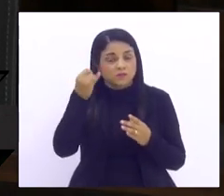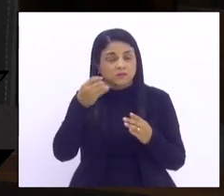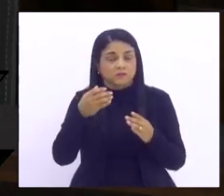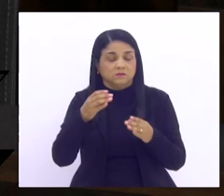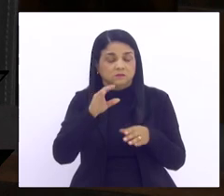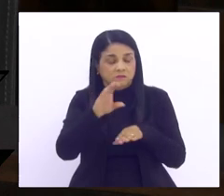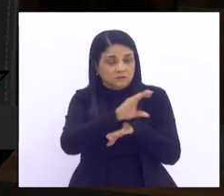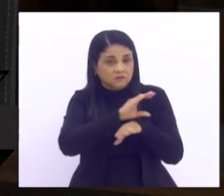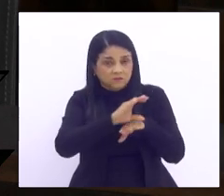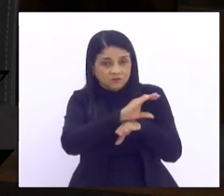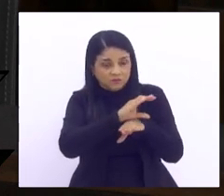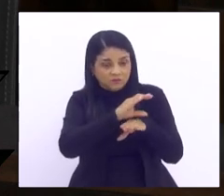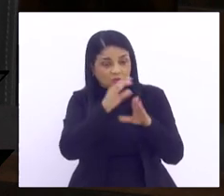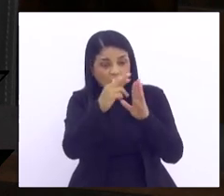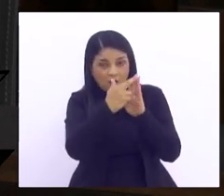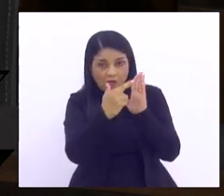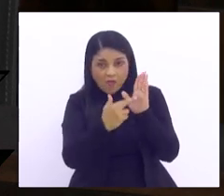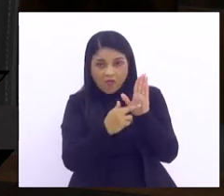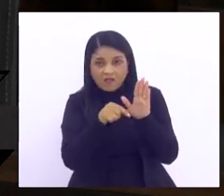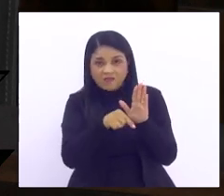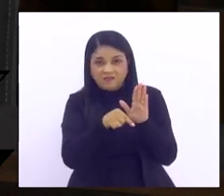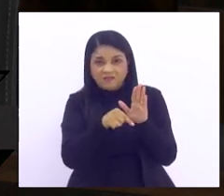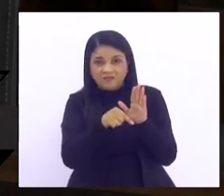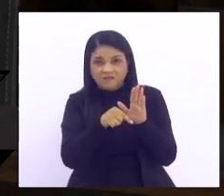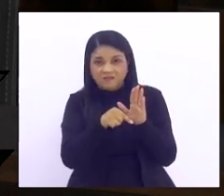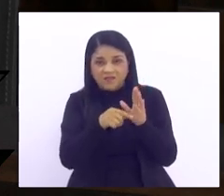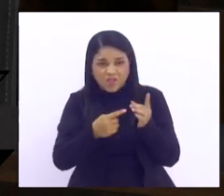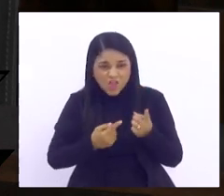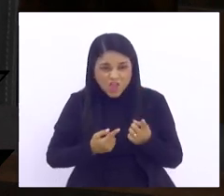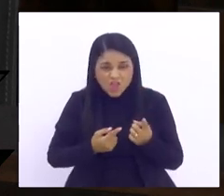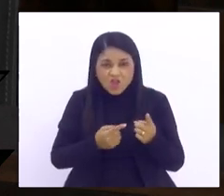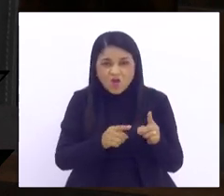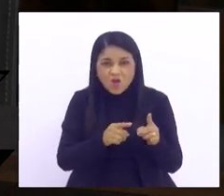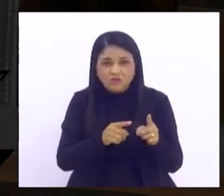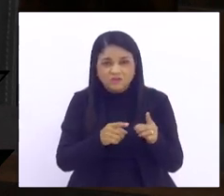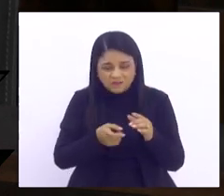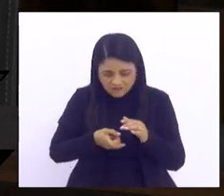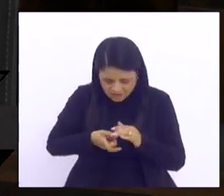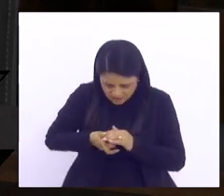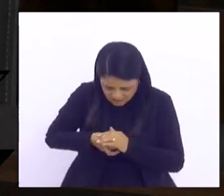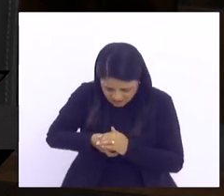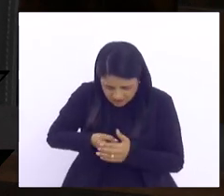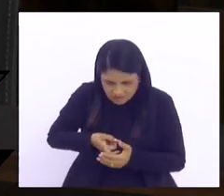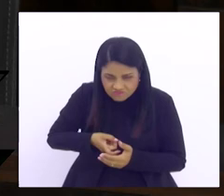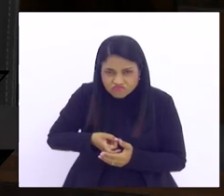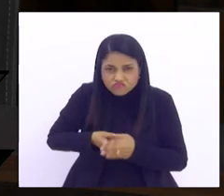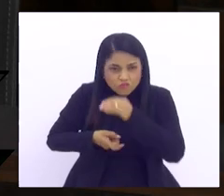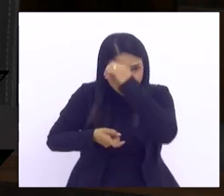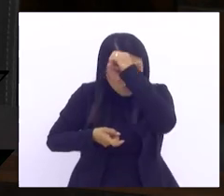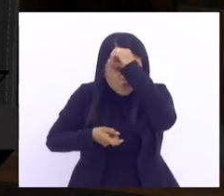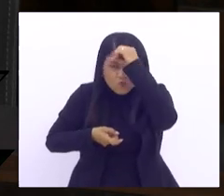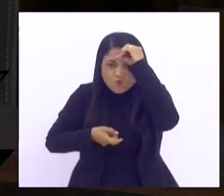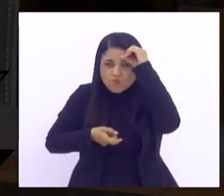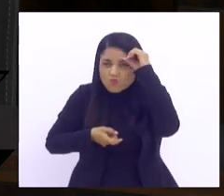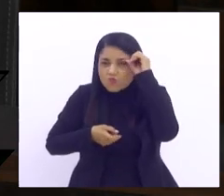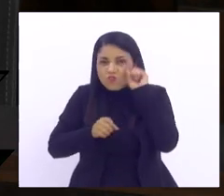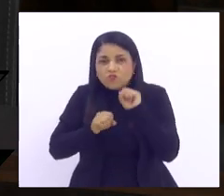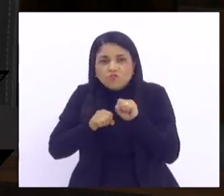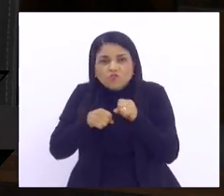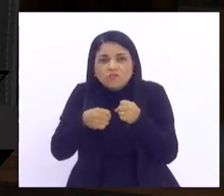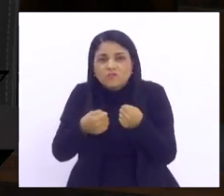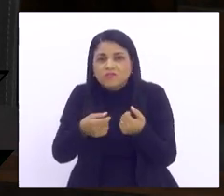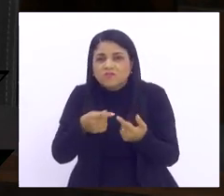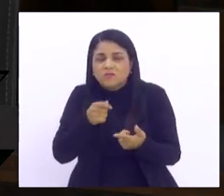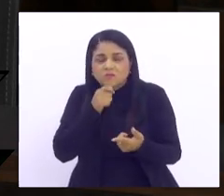para realizar uma tortura contra um ser humano indefeso. É inacreditável. Eu tive a paciência de